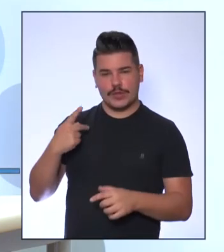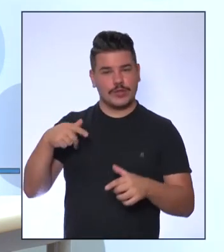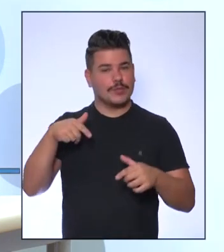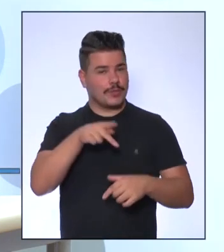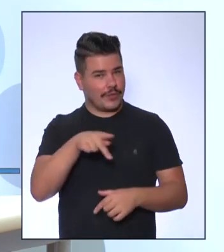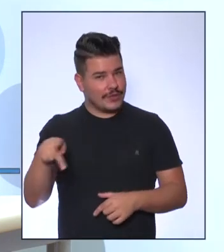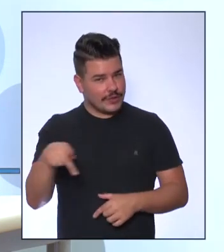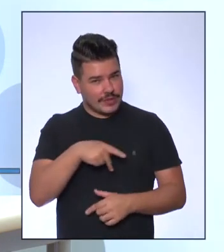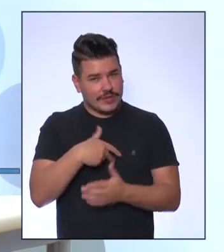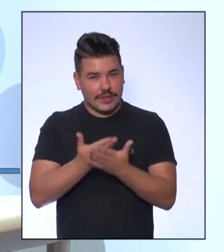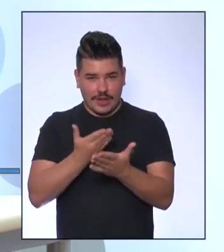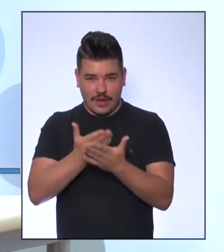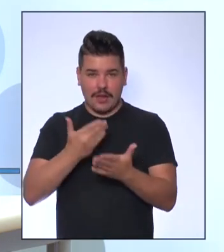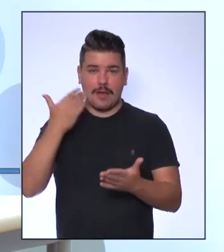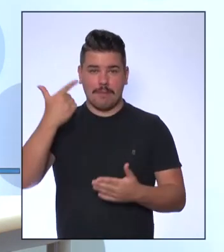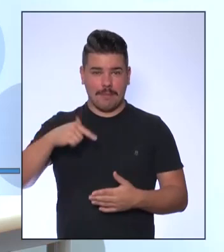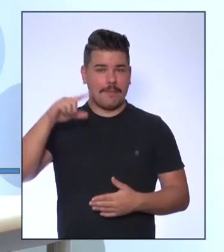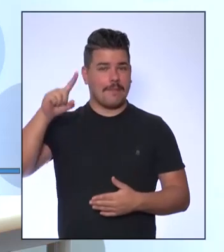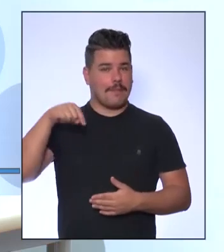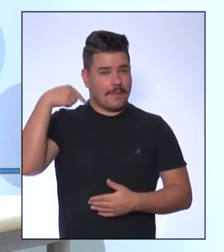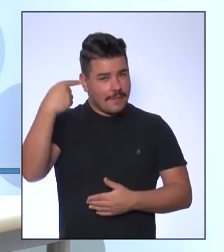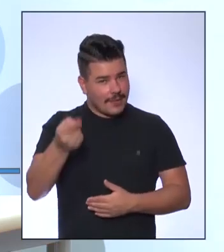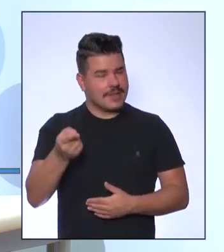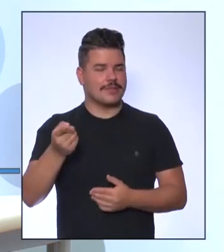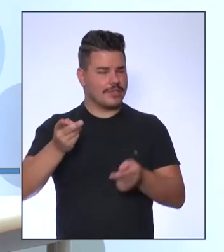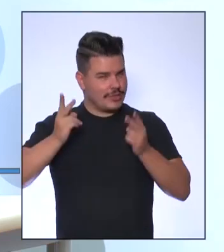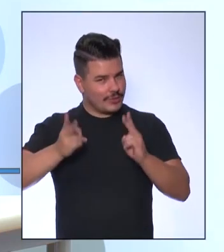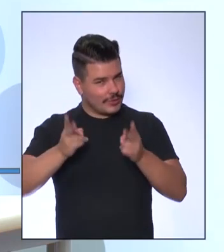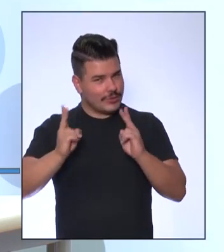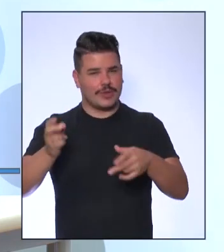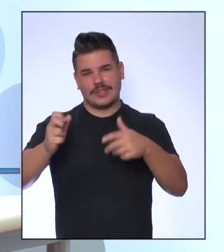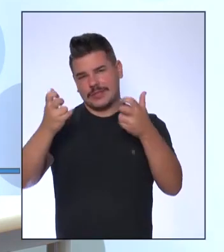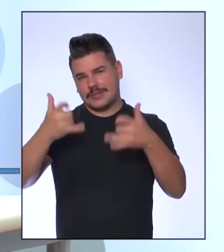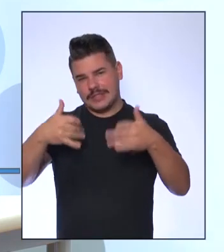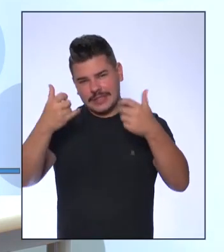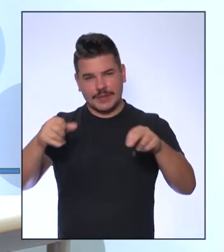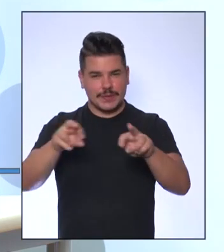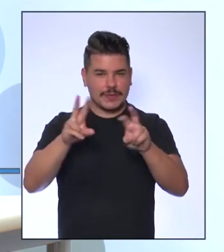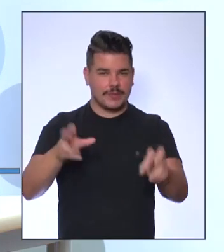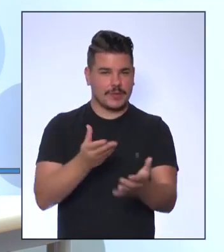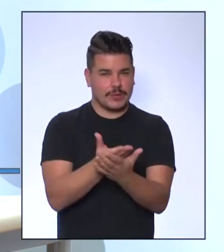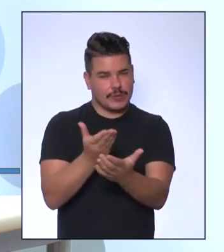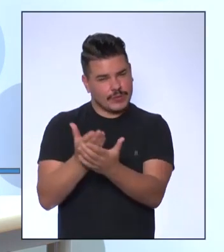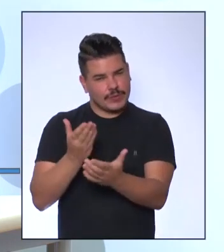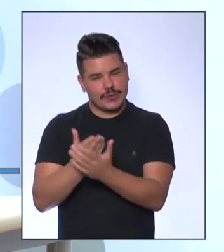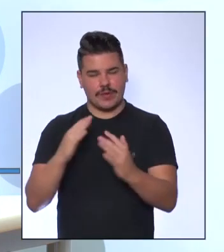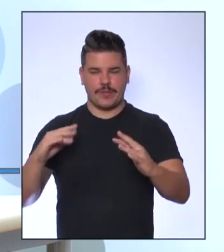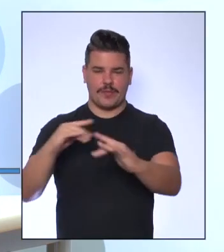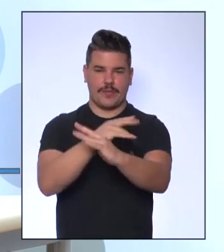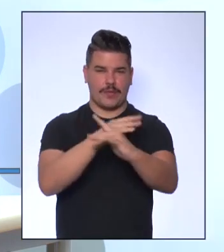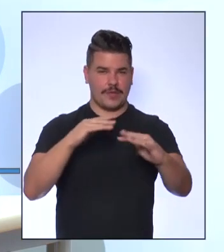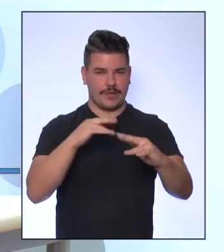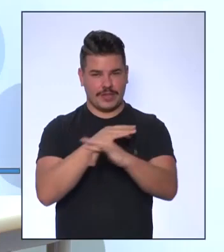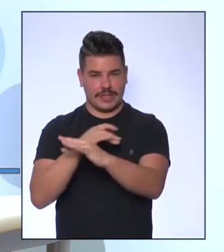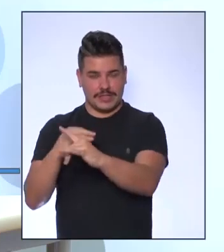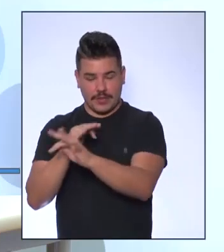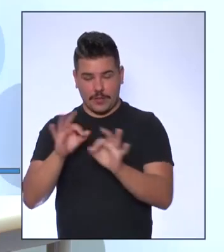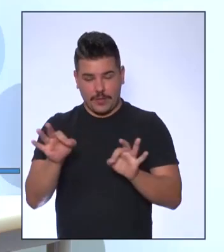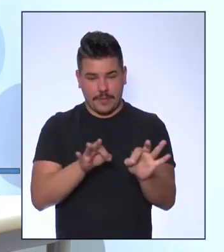mais uma aula para a gente continuar os trabalhos, o estudo sobre urbanização e modernização do